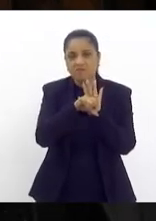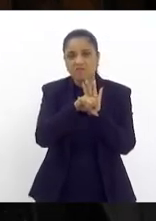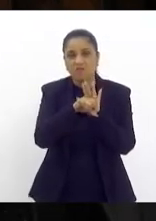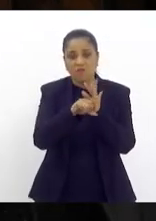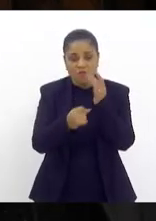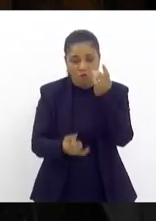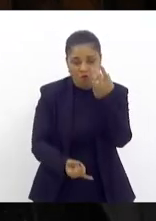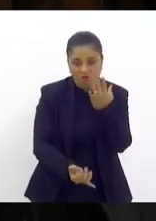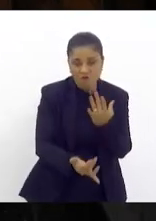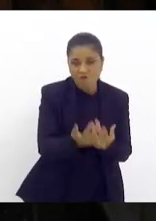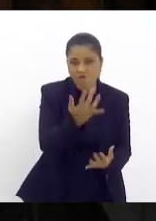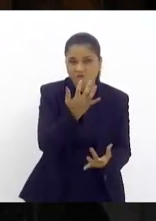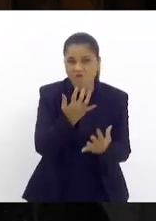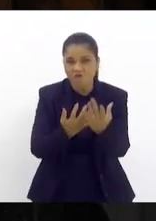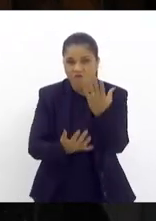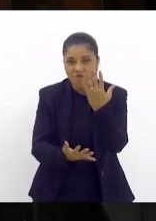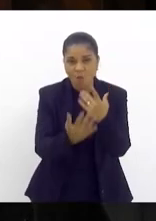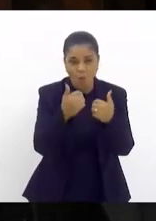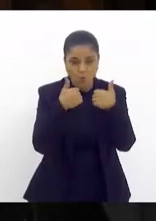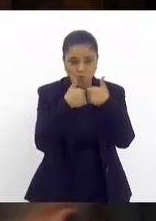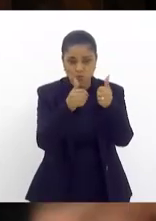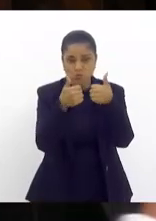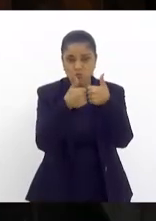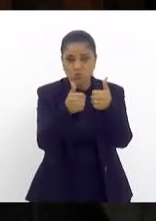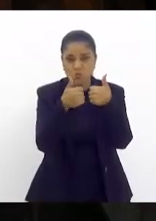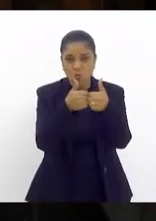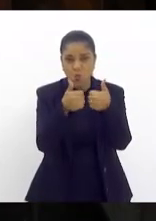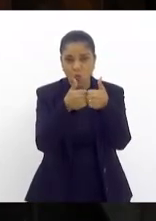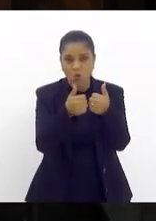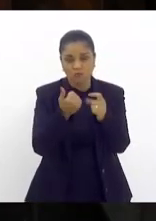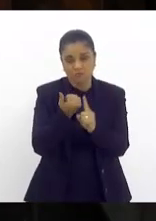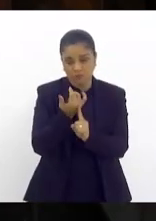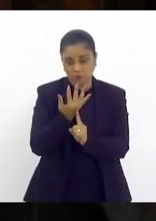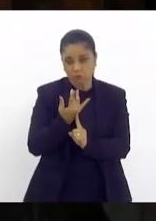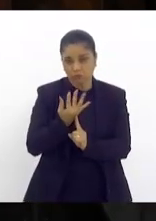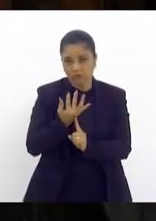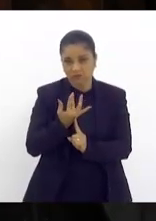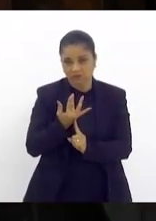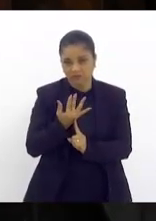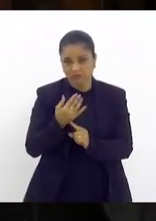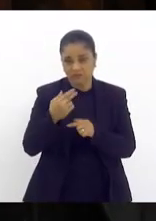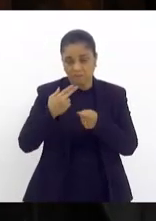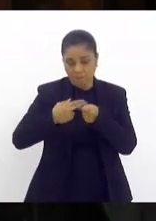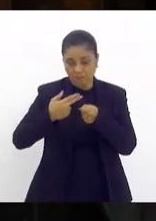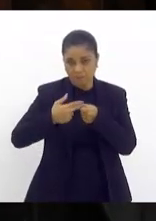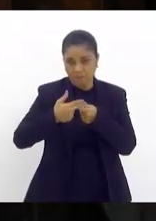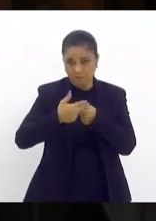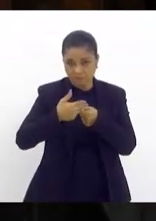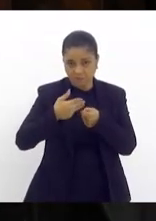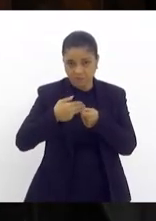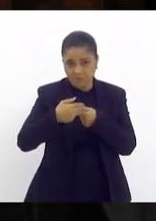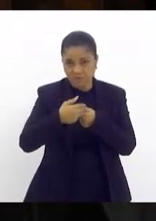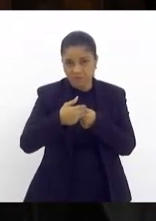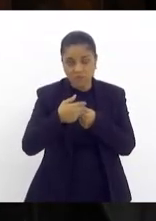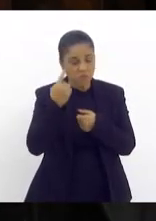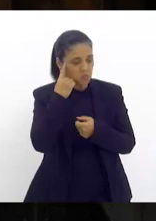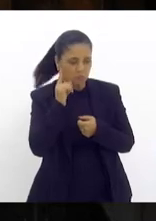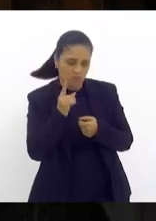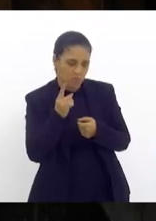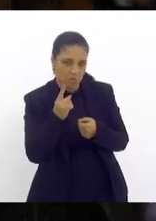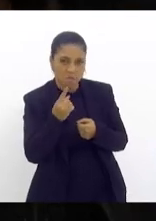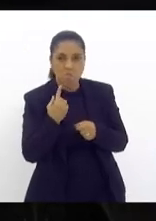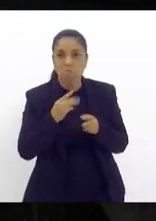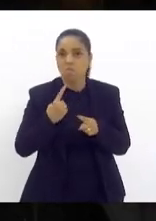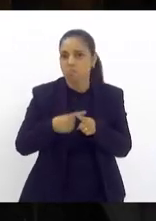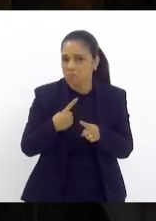no município de Duque de Caxias. Ainda não sei bem quais foram os motivos, mas possivelmente